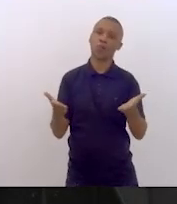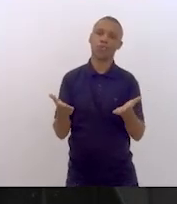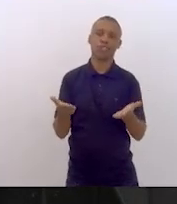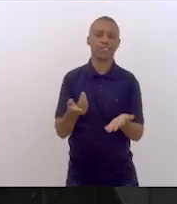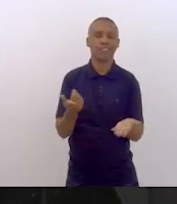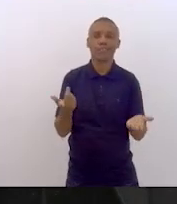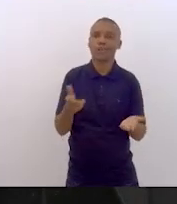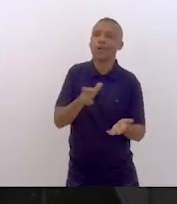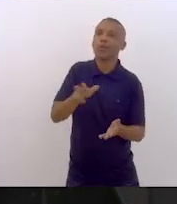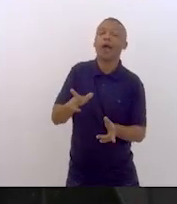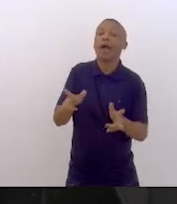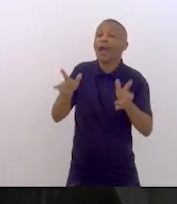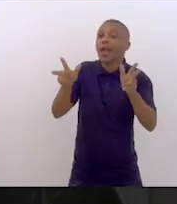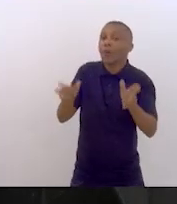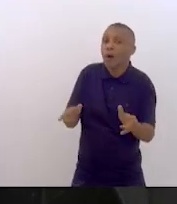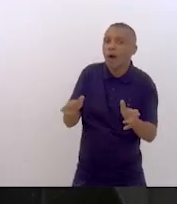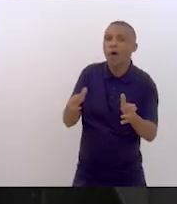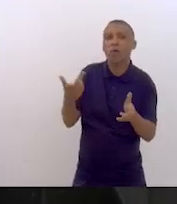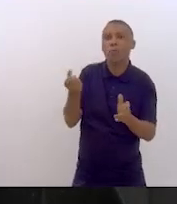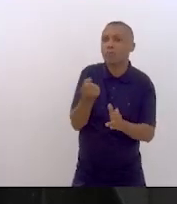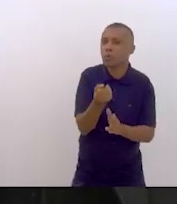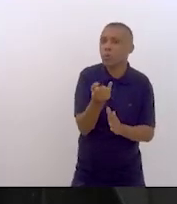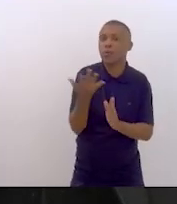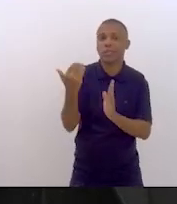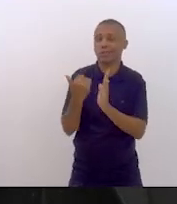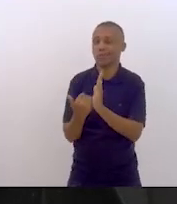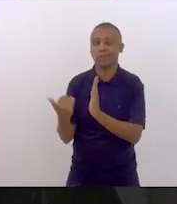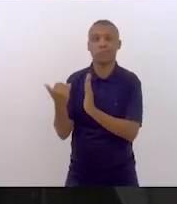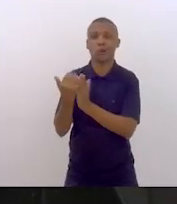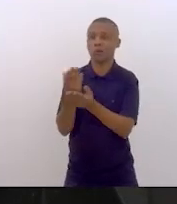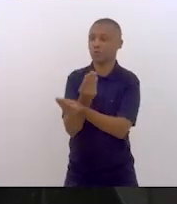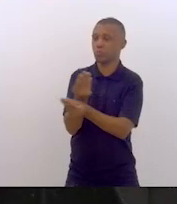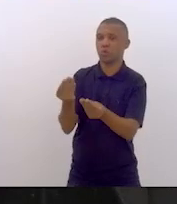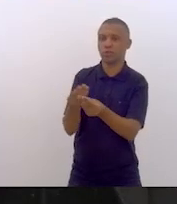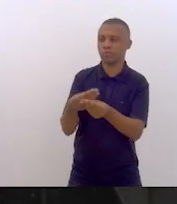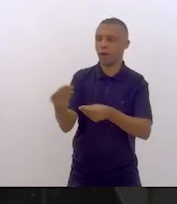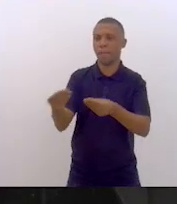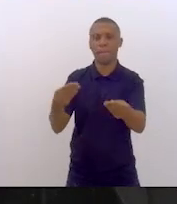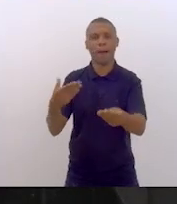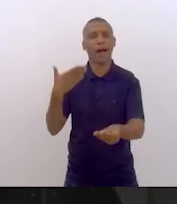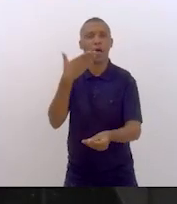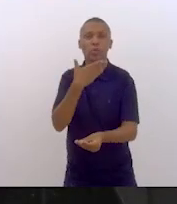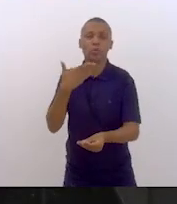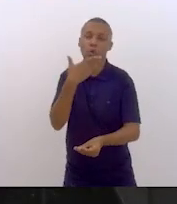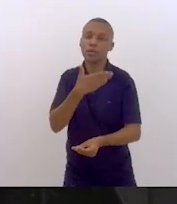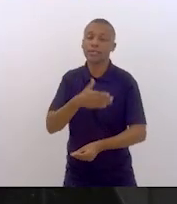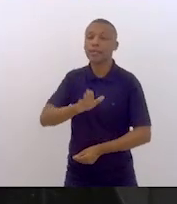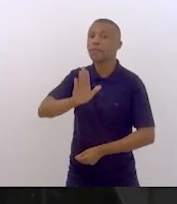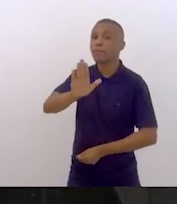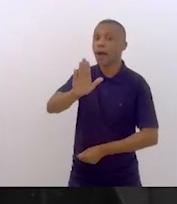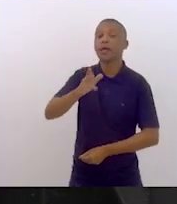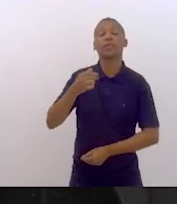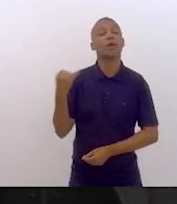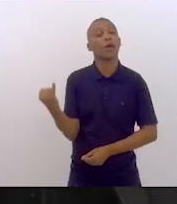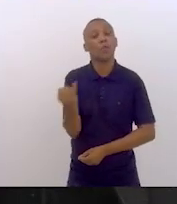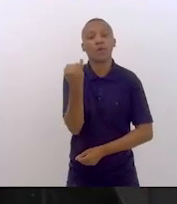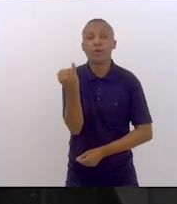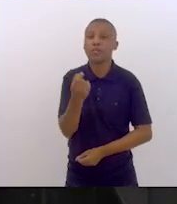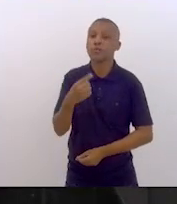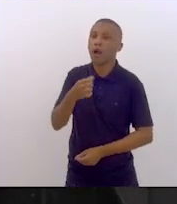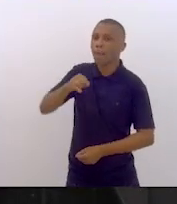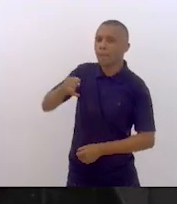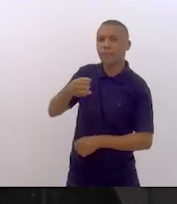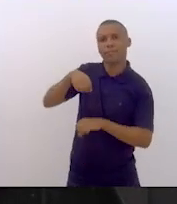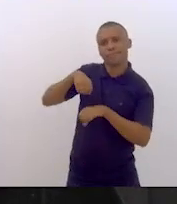não de forma tão volumosa mas é importante o registro